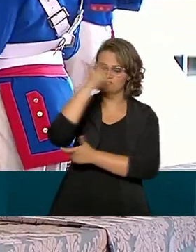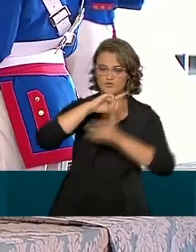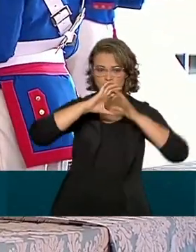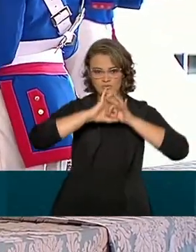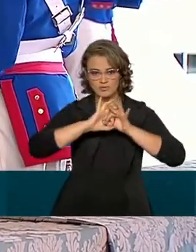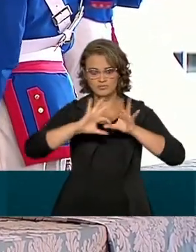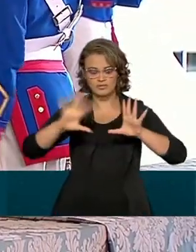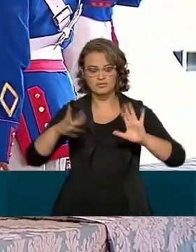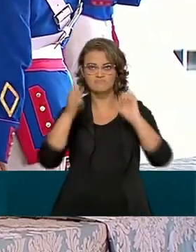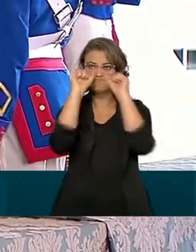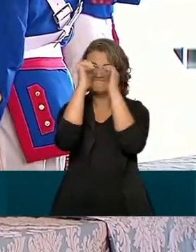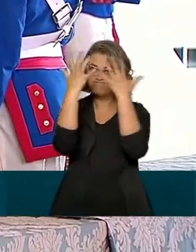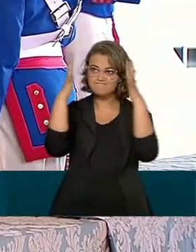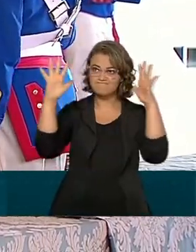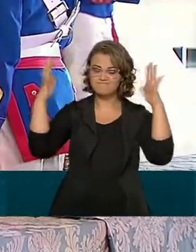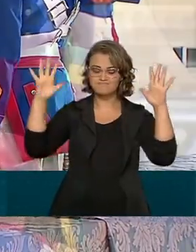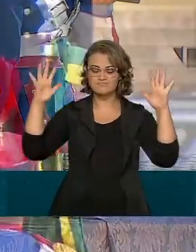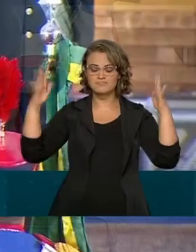aí